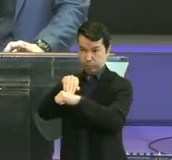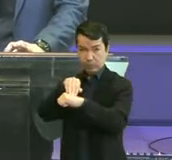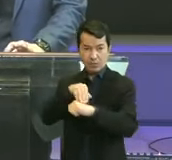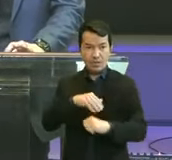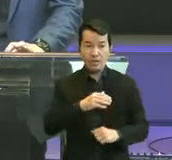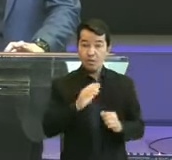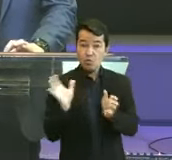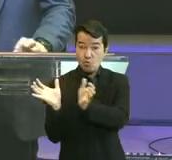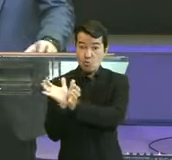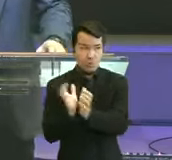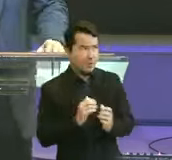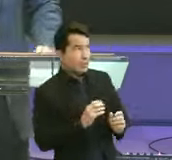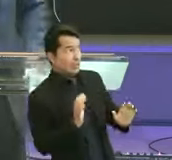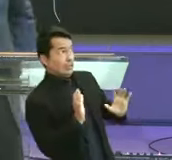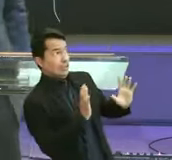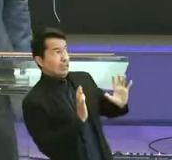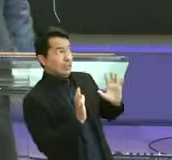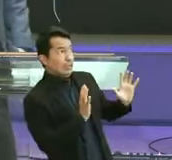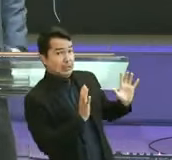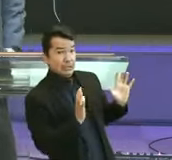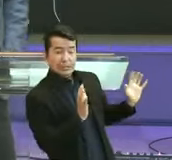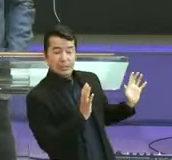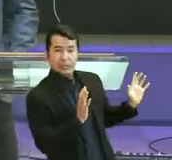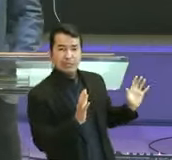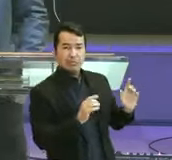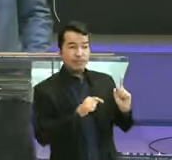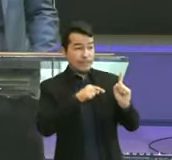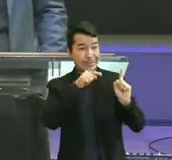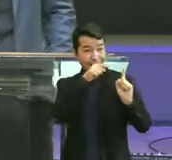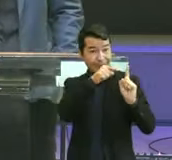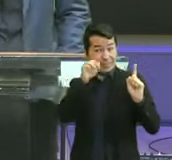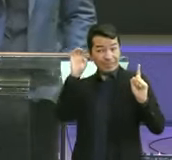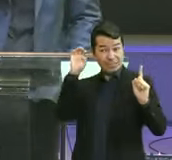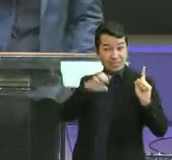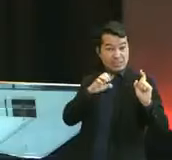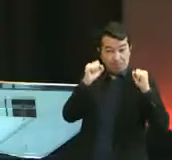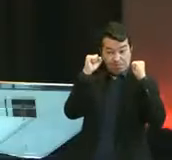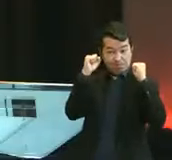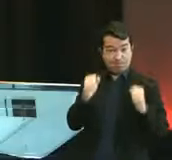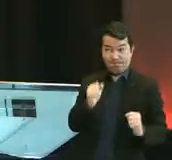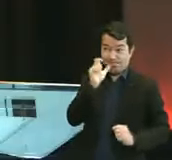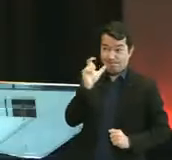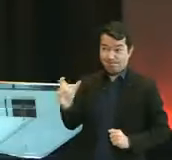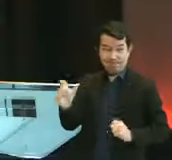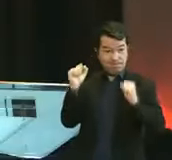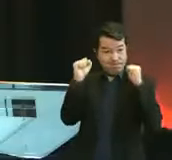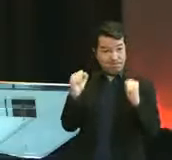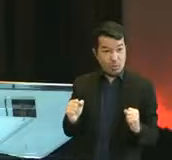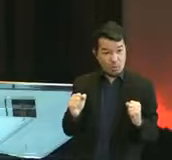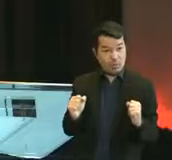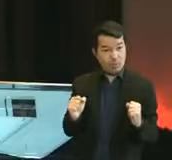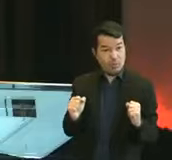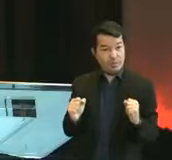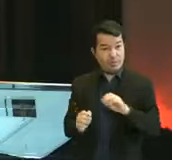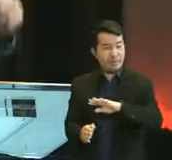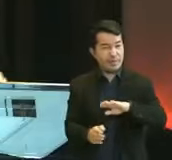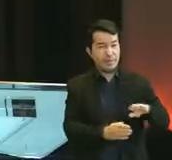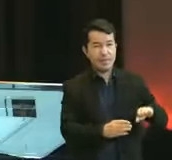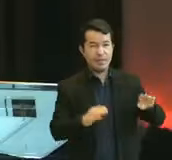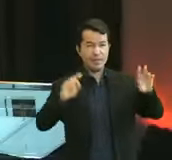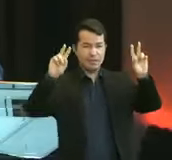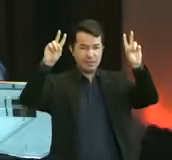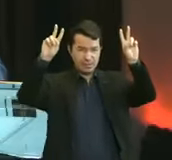ao espírito com que ele falava. O título da mensagem de hoje é